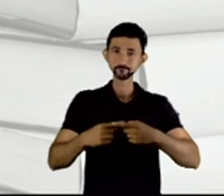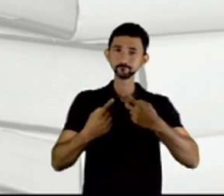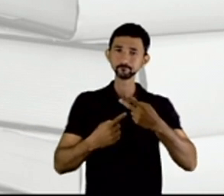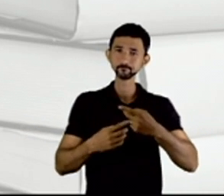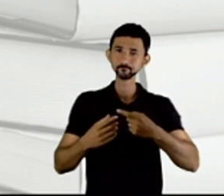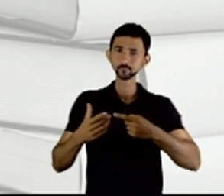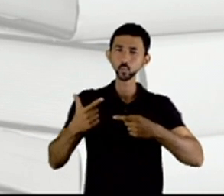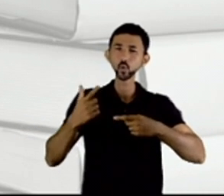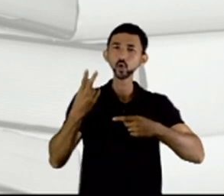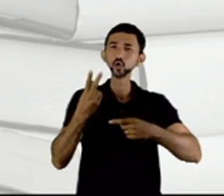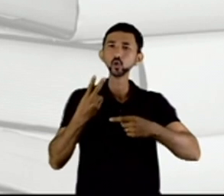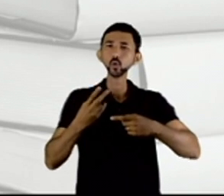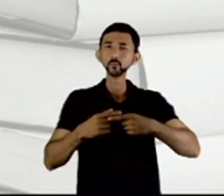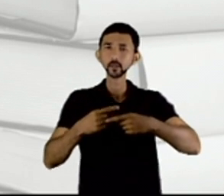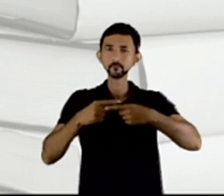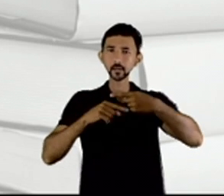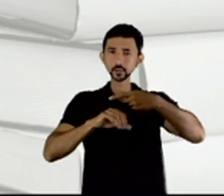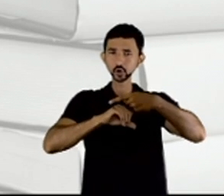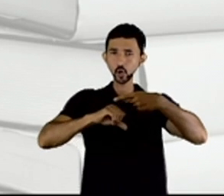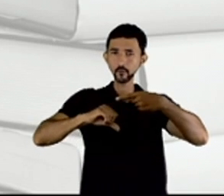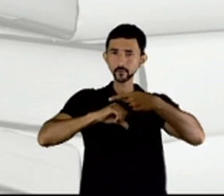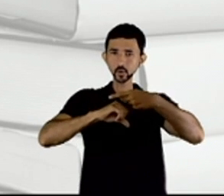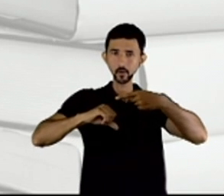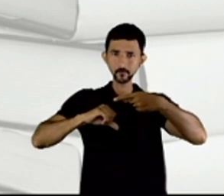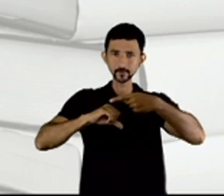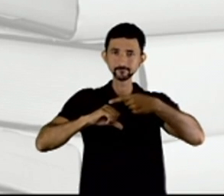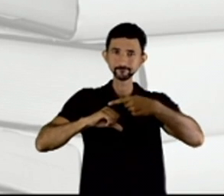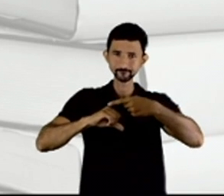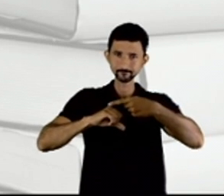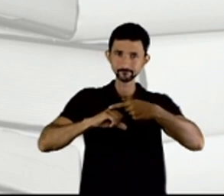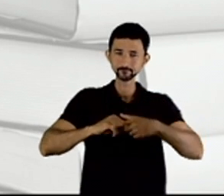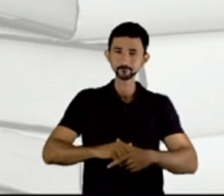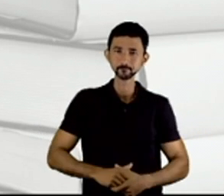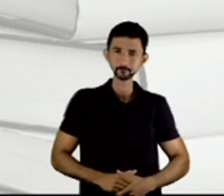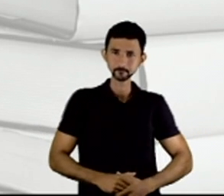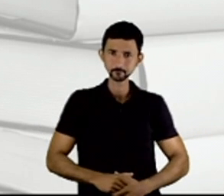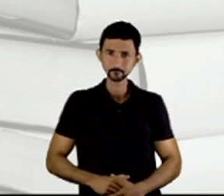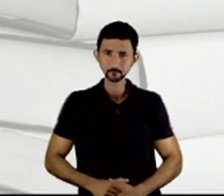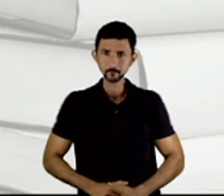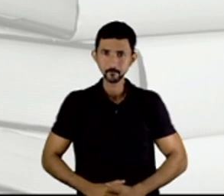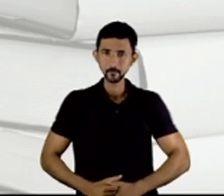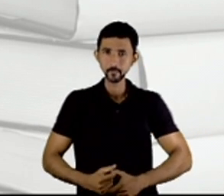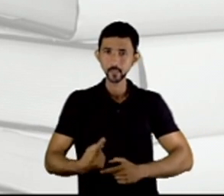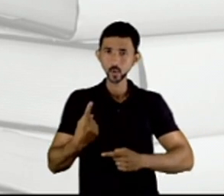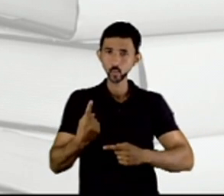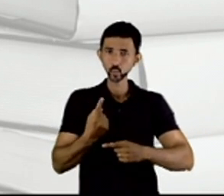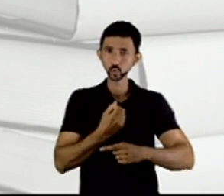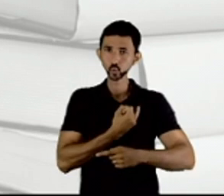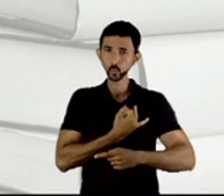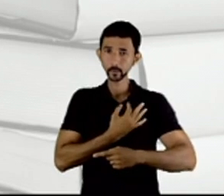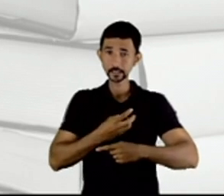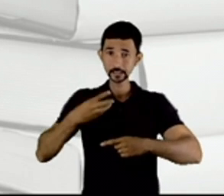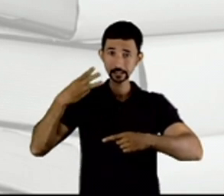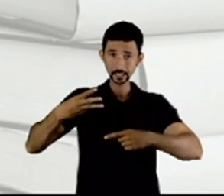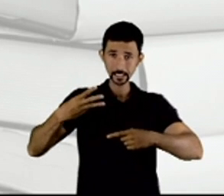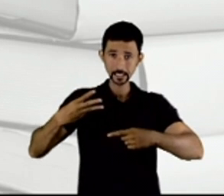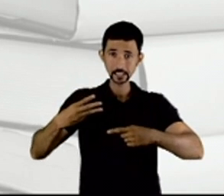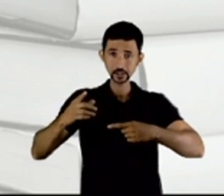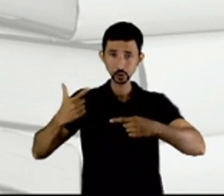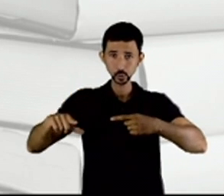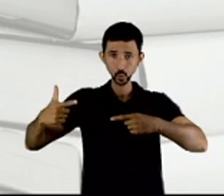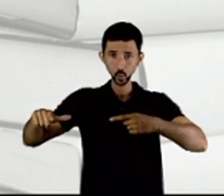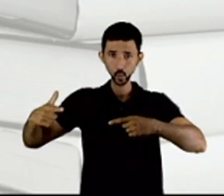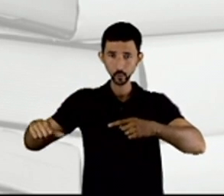indefinidamente porque tem dois 9 no denominador. Só tem um número, que é o 3, que